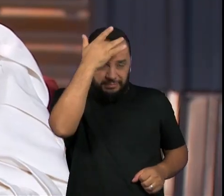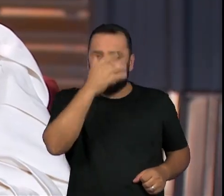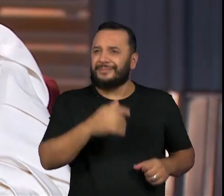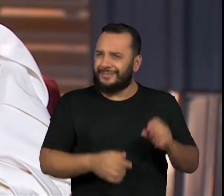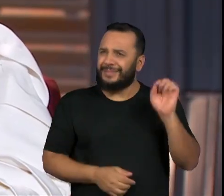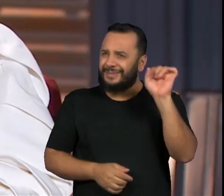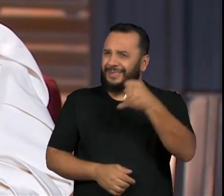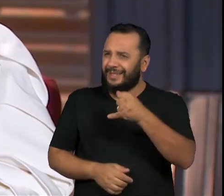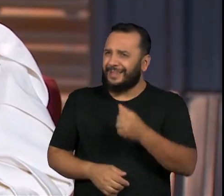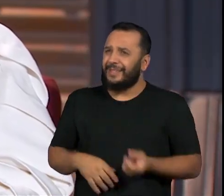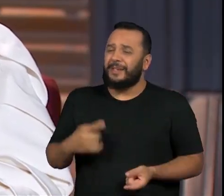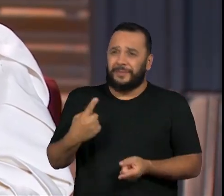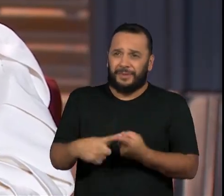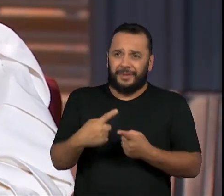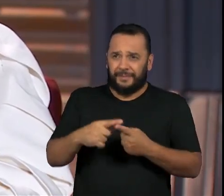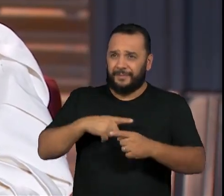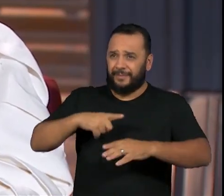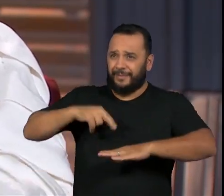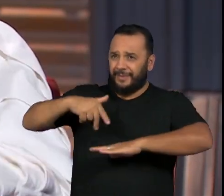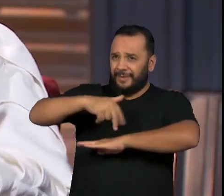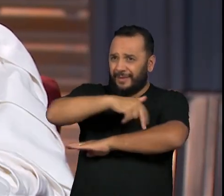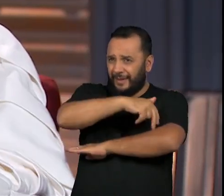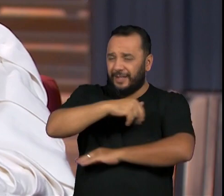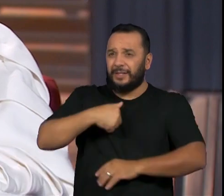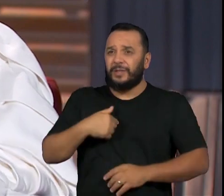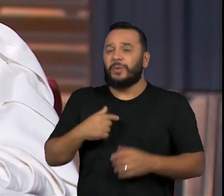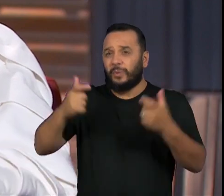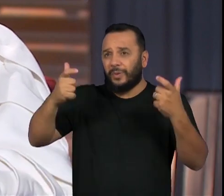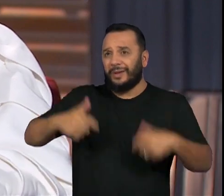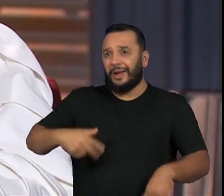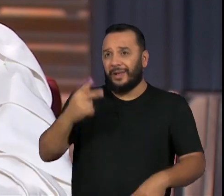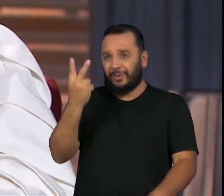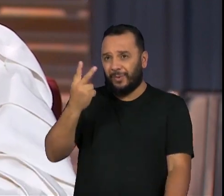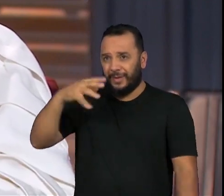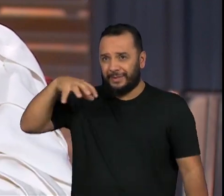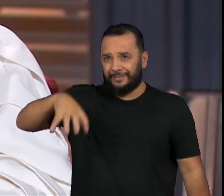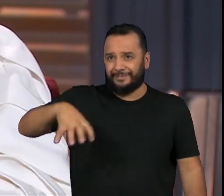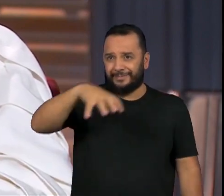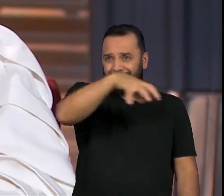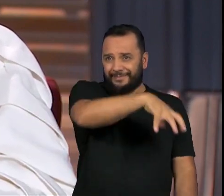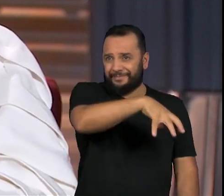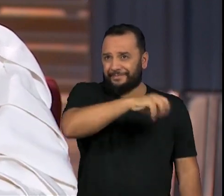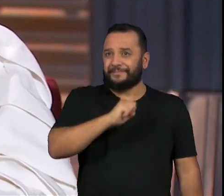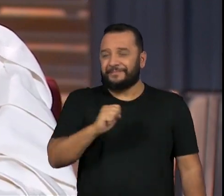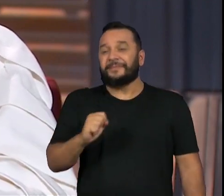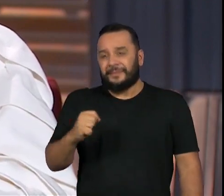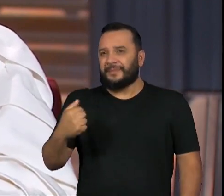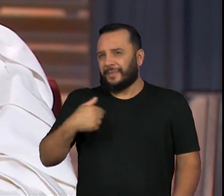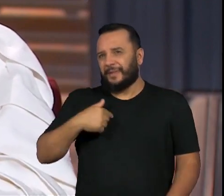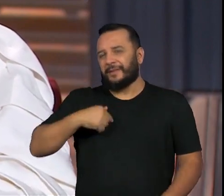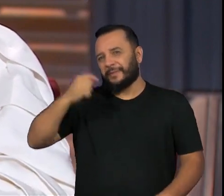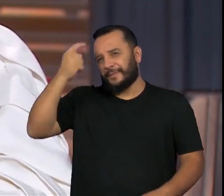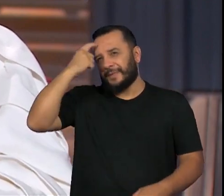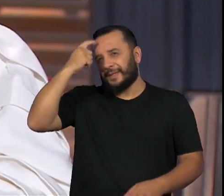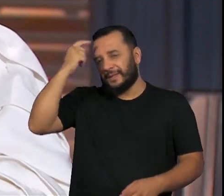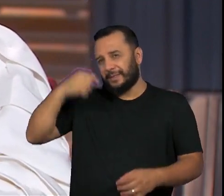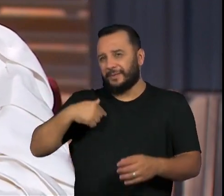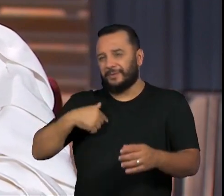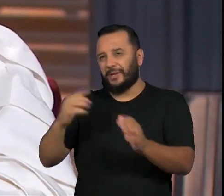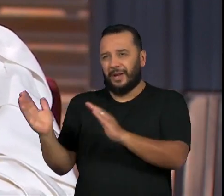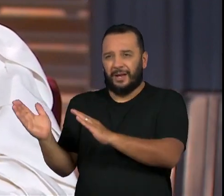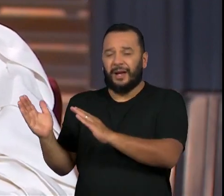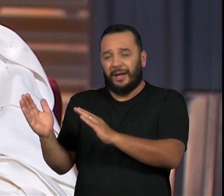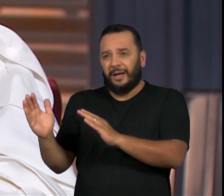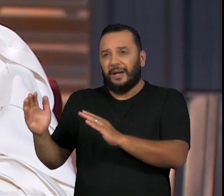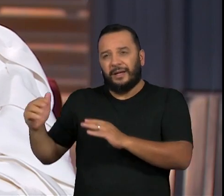2 desfiles. Um no Resort e outro em Guédouaïa, que é a periferia de Dakar. E eu falo muito, né? Nesse trajeto, né, eu vi uma mulher